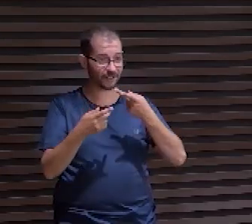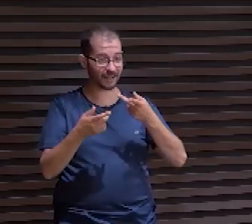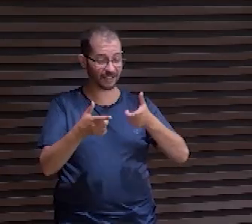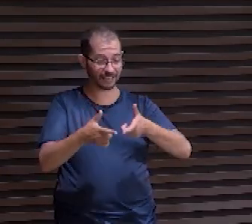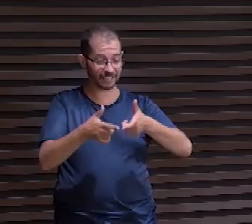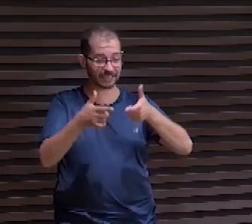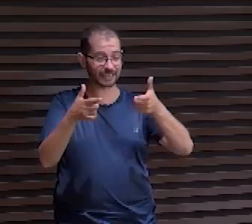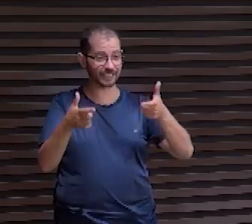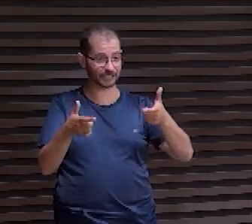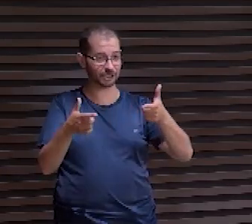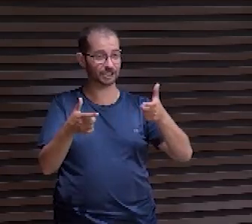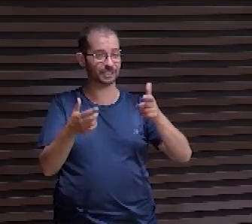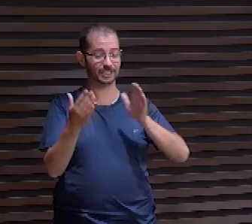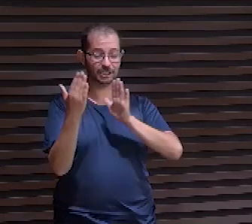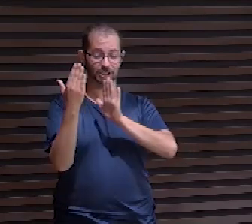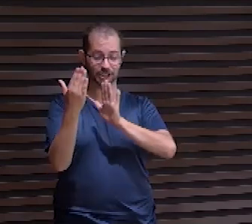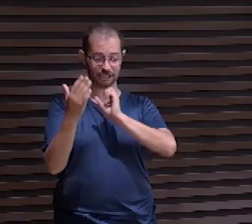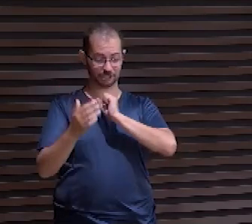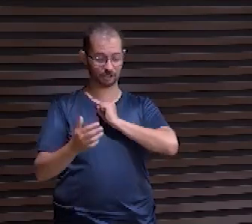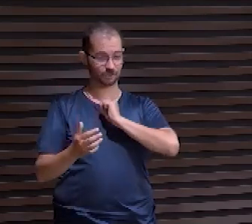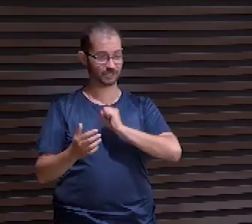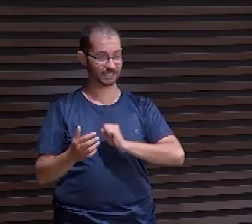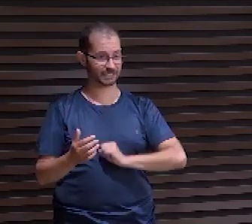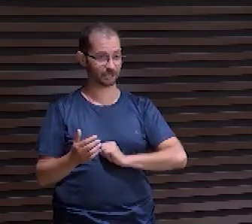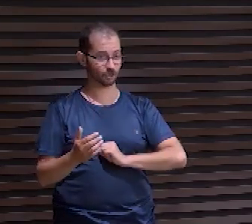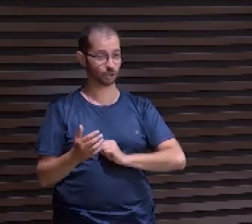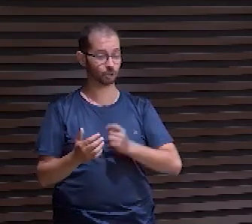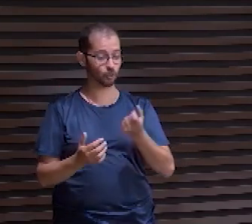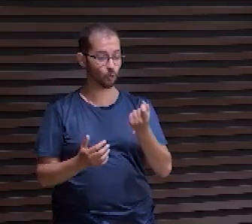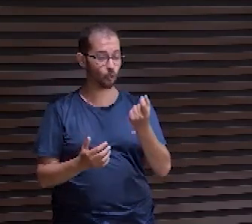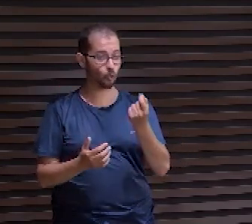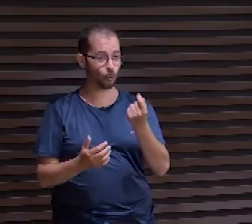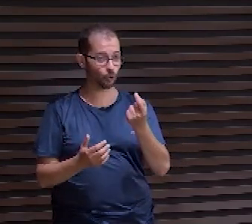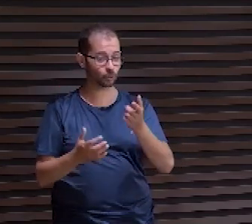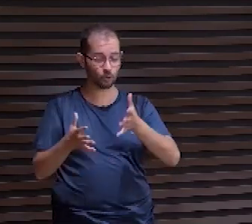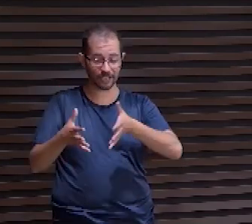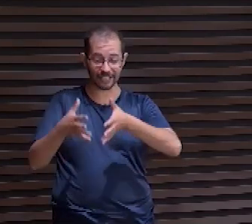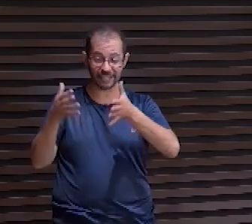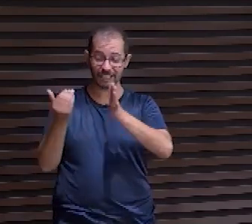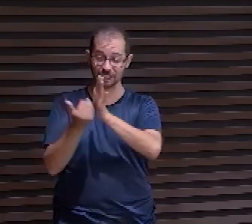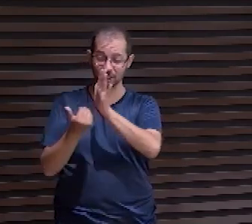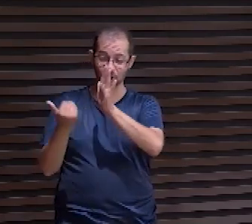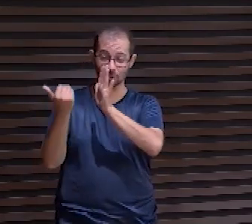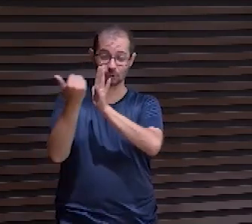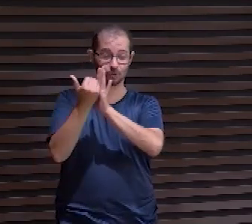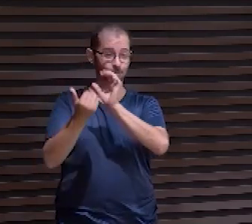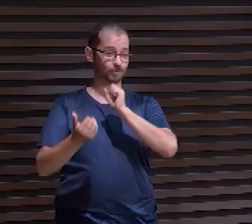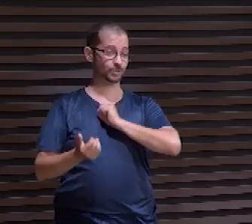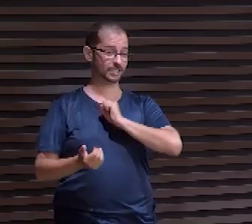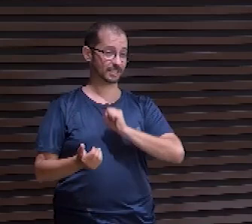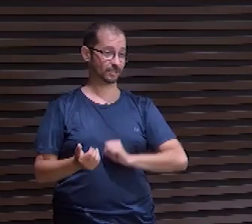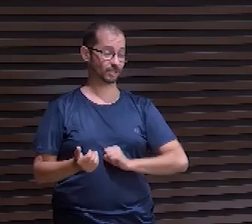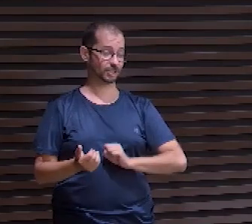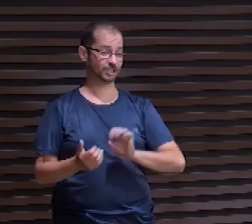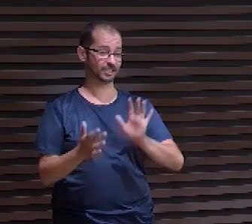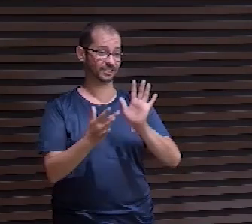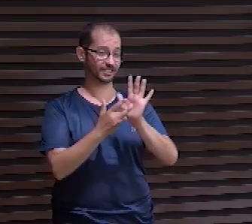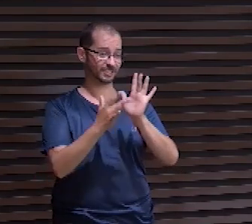do sacerdócio, do sumo sacerdote. O único grande sumo sacerdote é